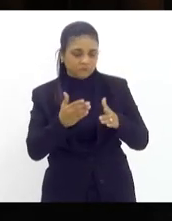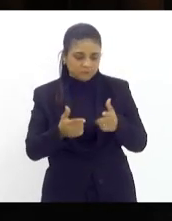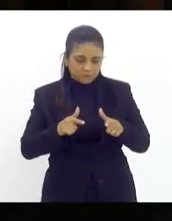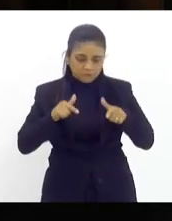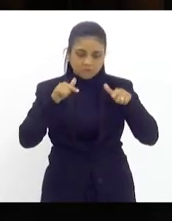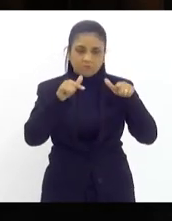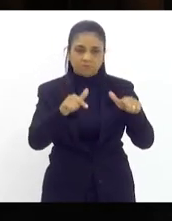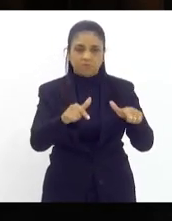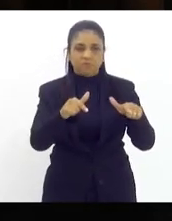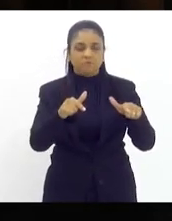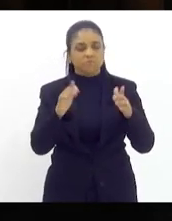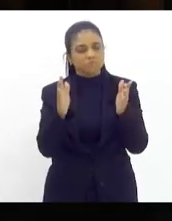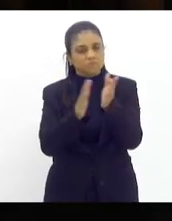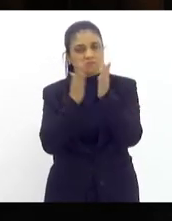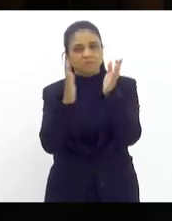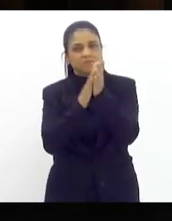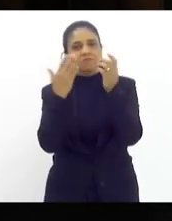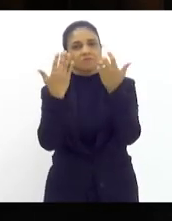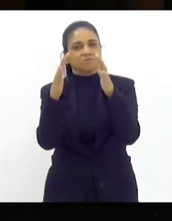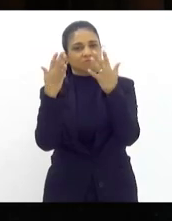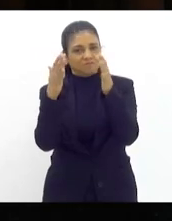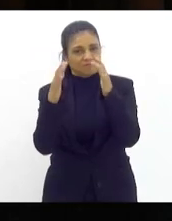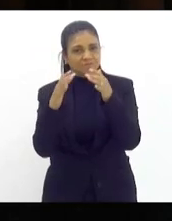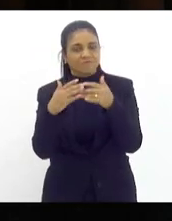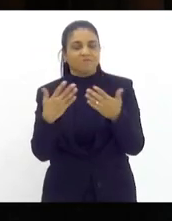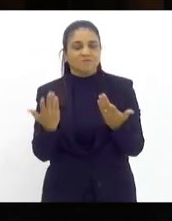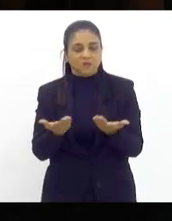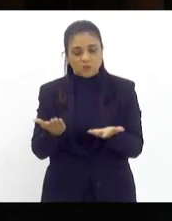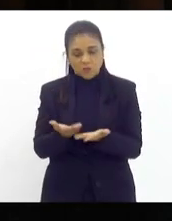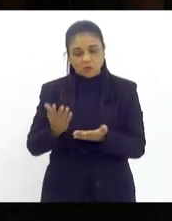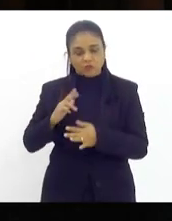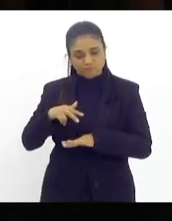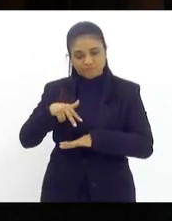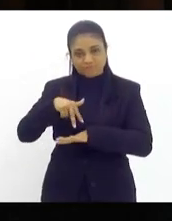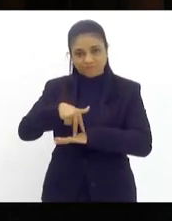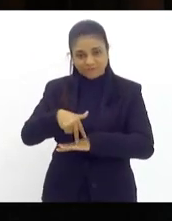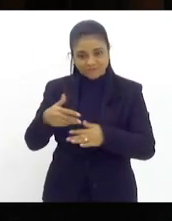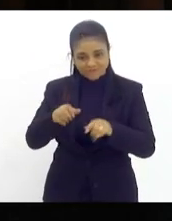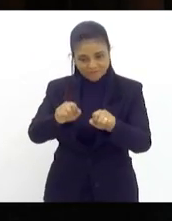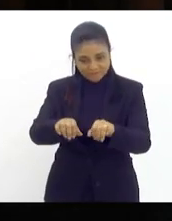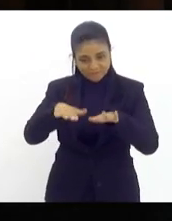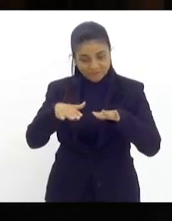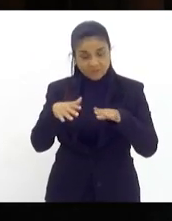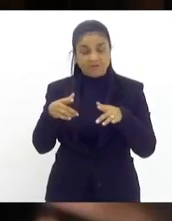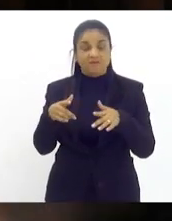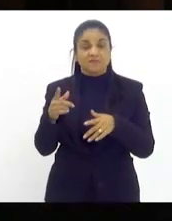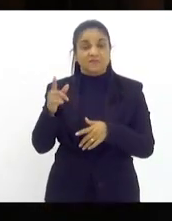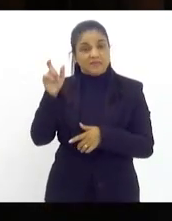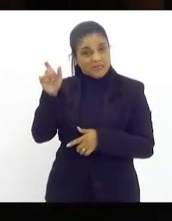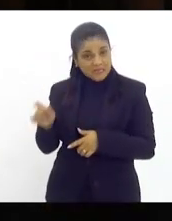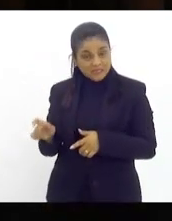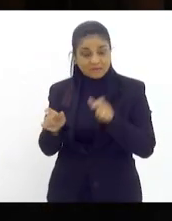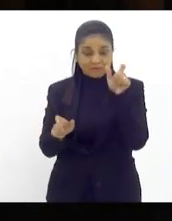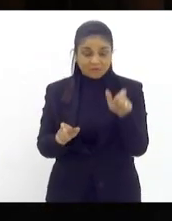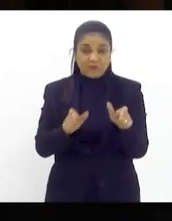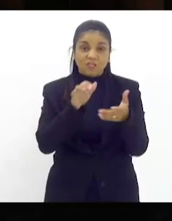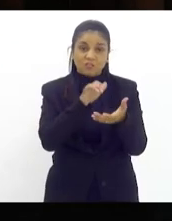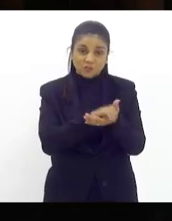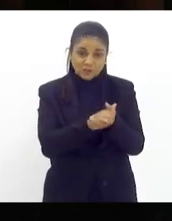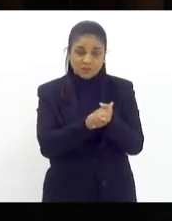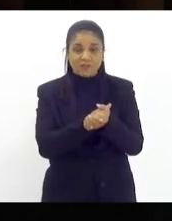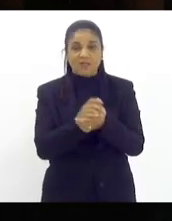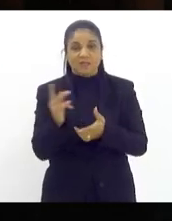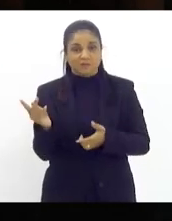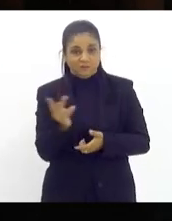ao nosso querido amigo bertal Soares que hoje está aqui na casa e aí ele é a sua esposa que não pode vir porque está no